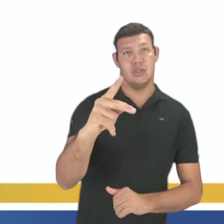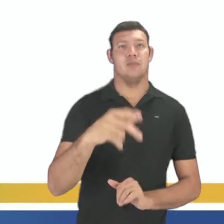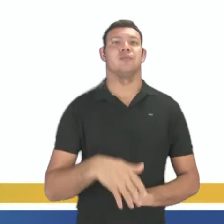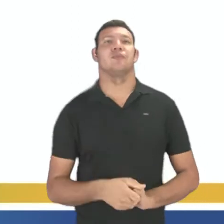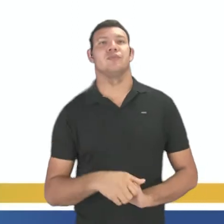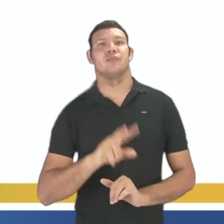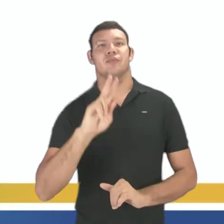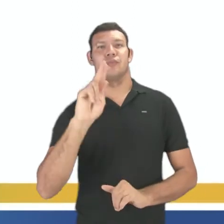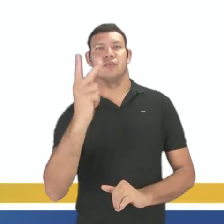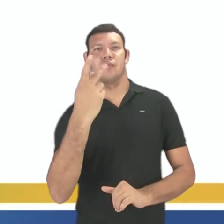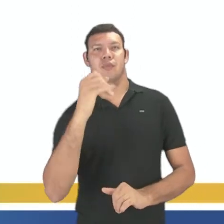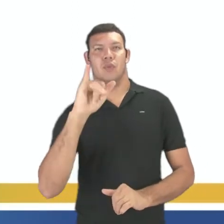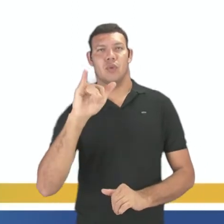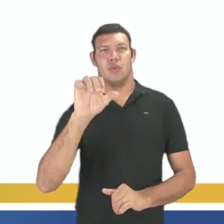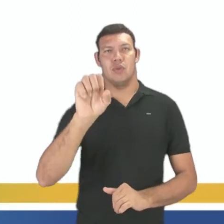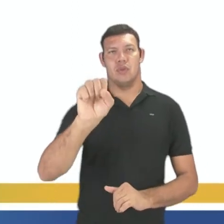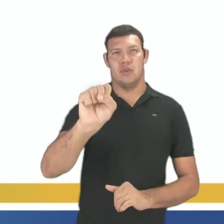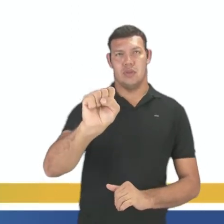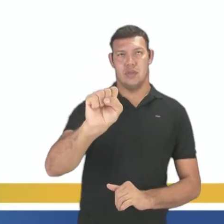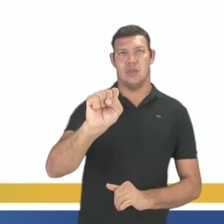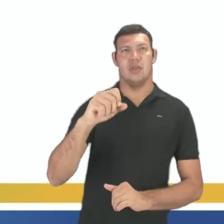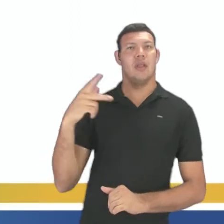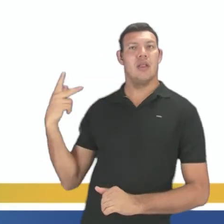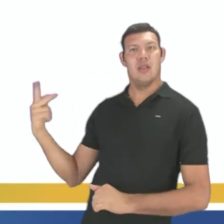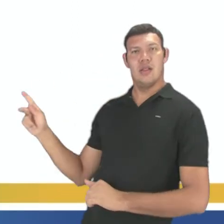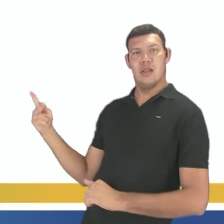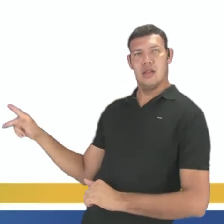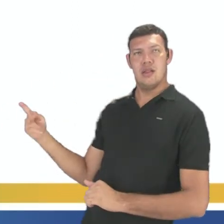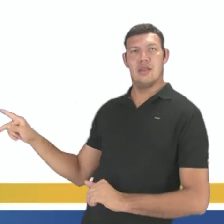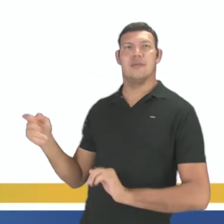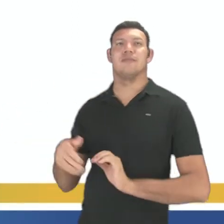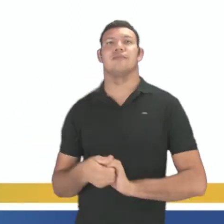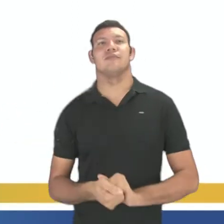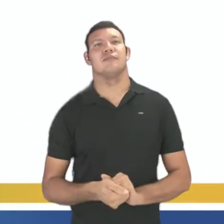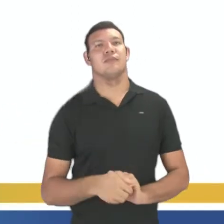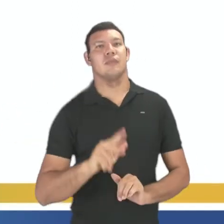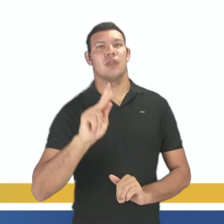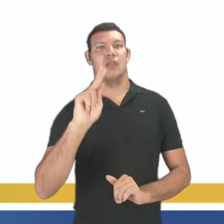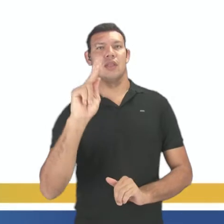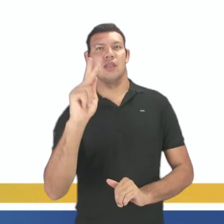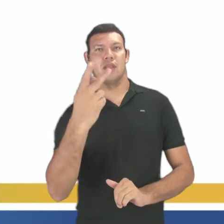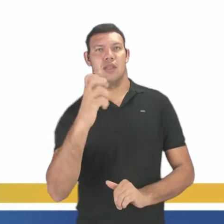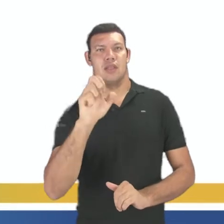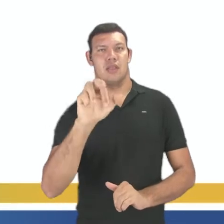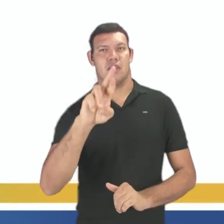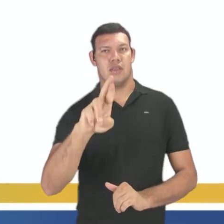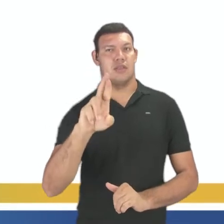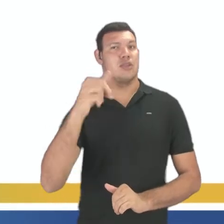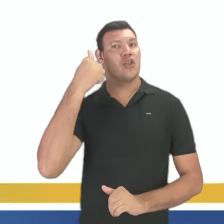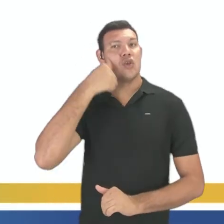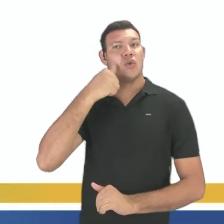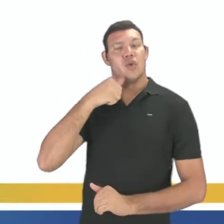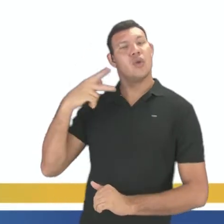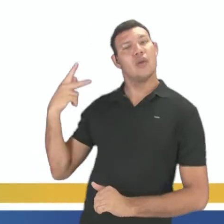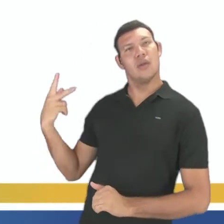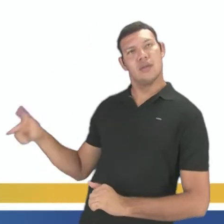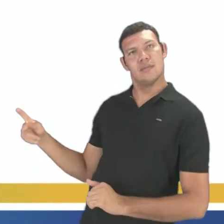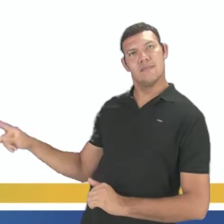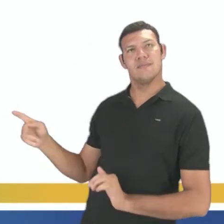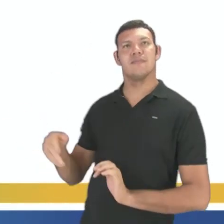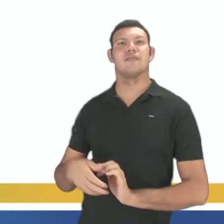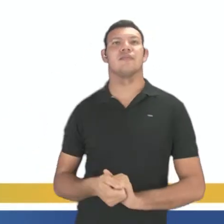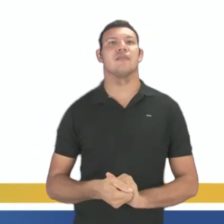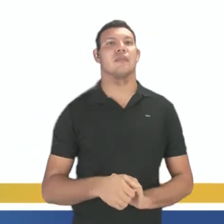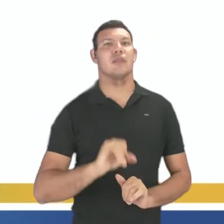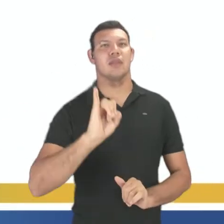His, dele, hers, dela. Its, dele ou dela, para coisas, objetos, animais, lembra? Ours, nosso, nossa,